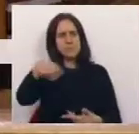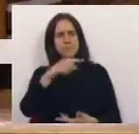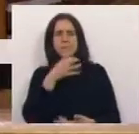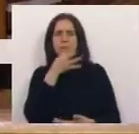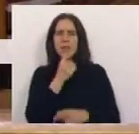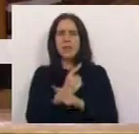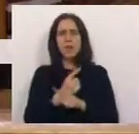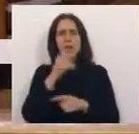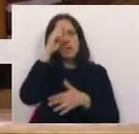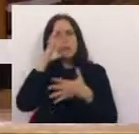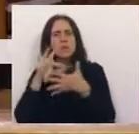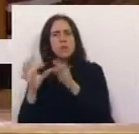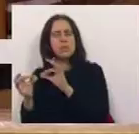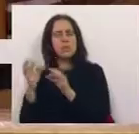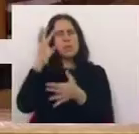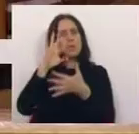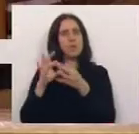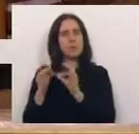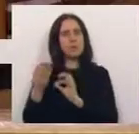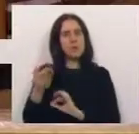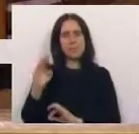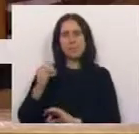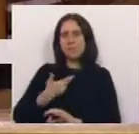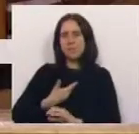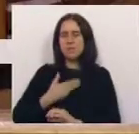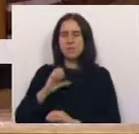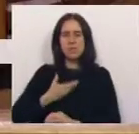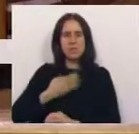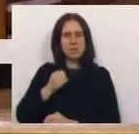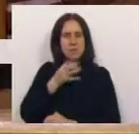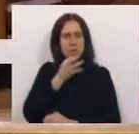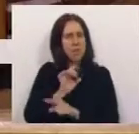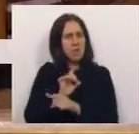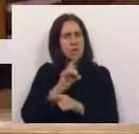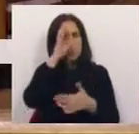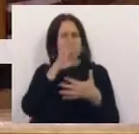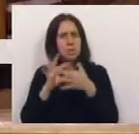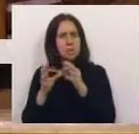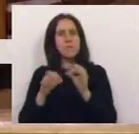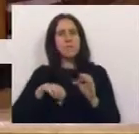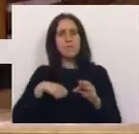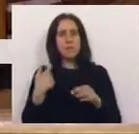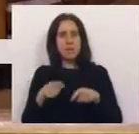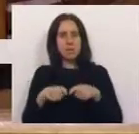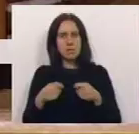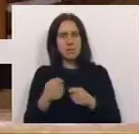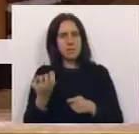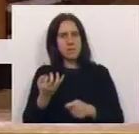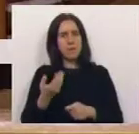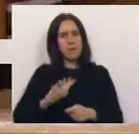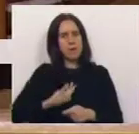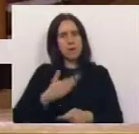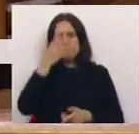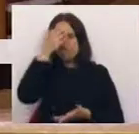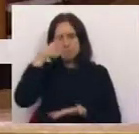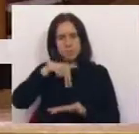É a tal coerência a que se refere o PSD e o CDS. Mas, por falar em coerência, os verdes mantêm a posição que